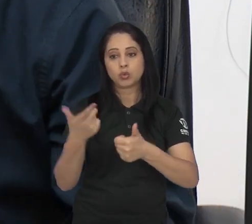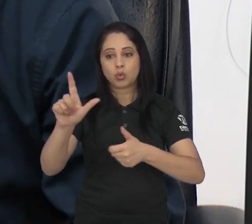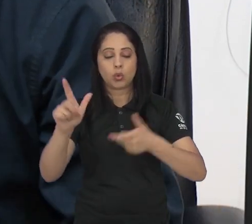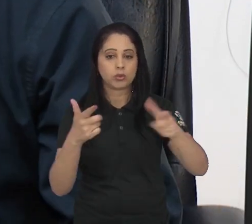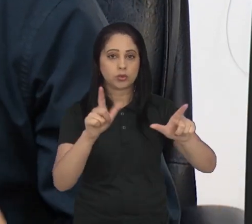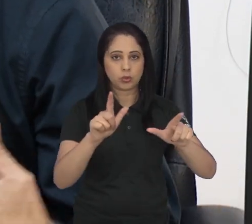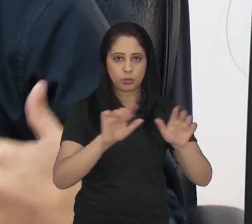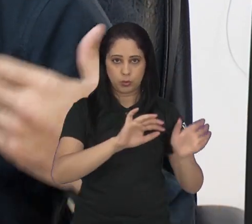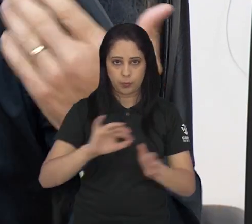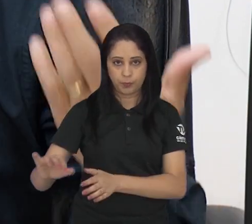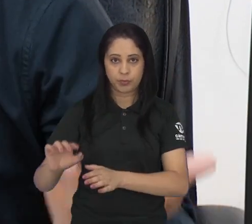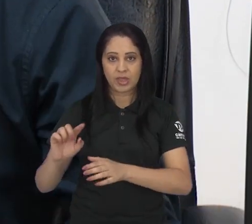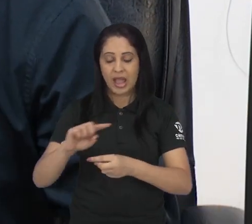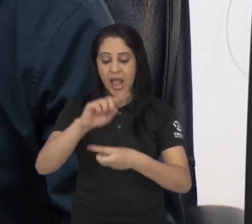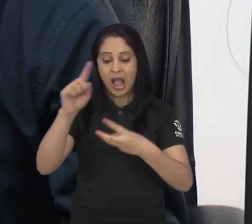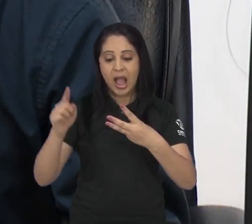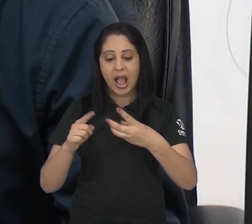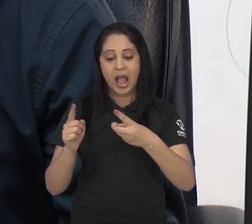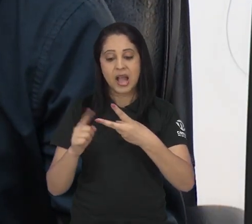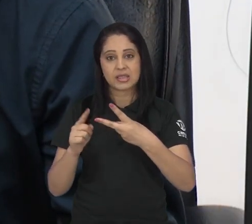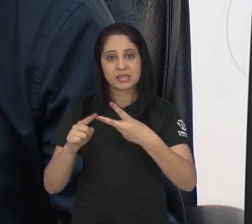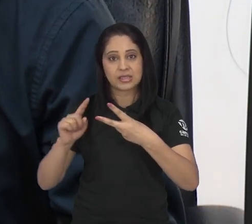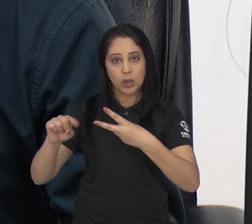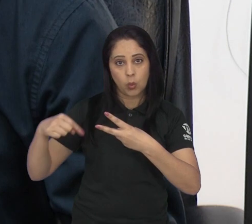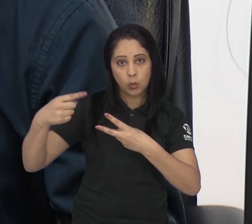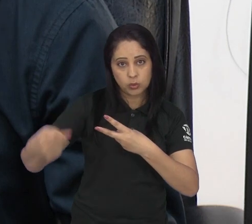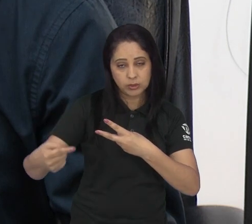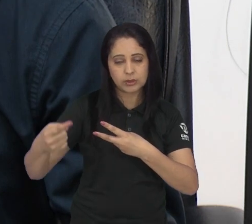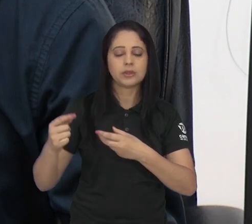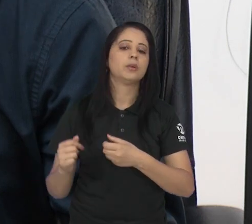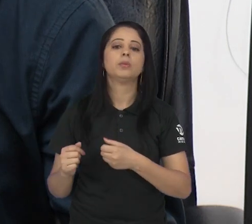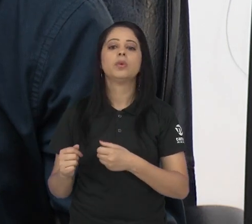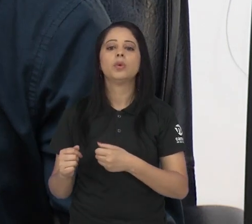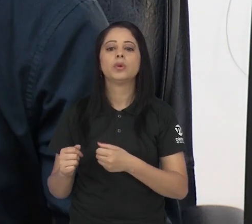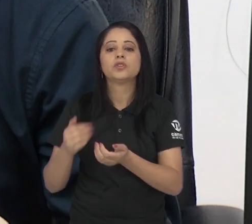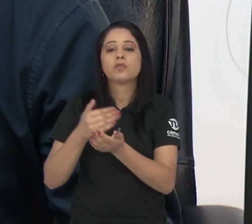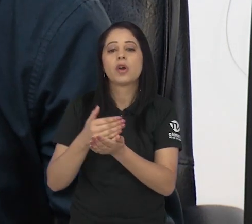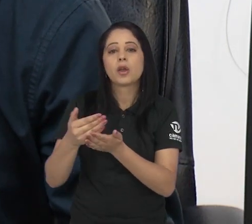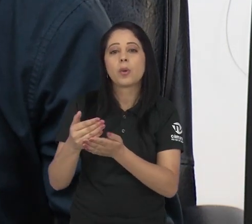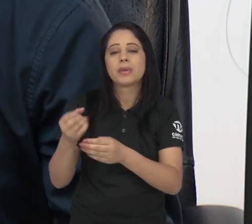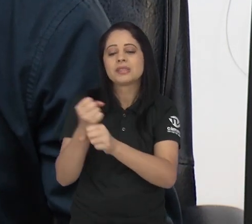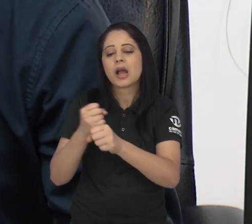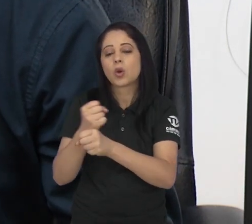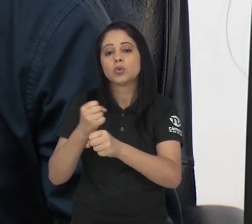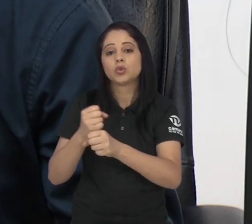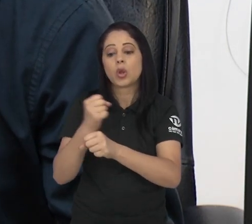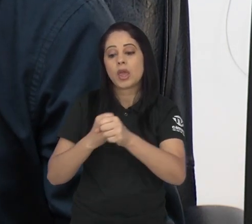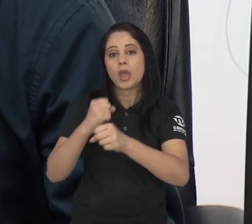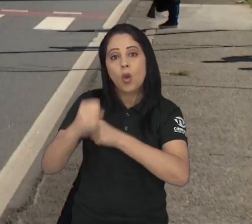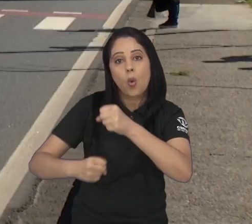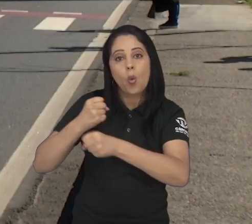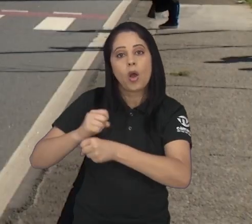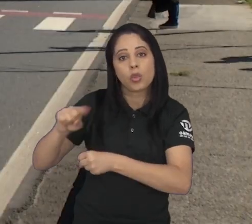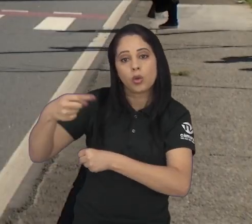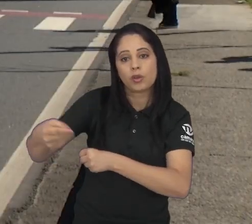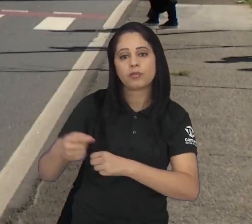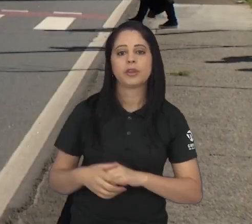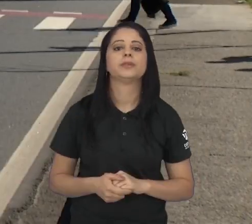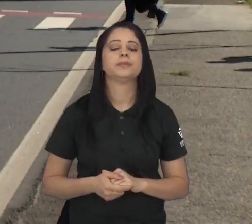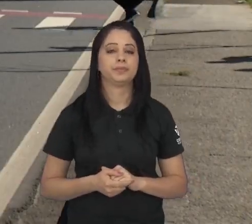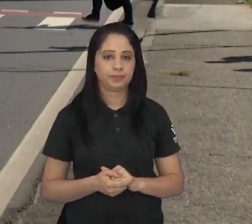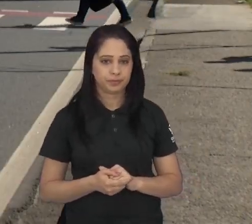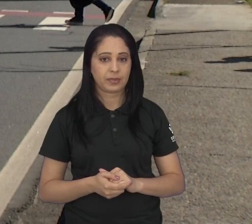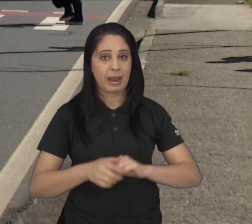e depois a segunda etapa que vai ser feita começar as obras a partir do ano que vem Porém